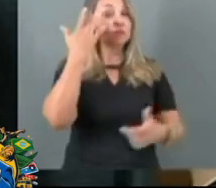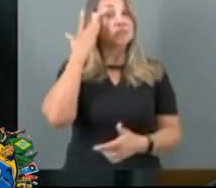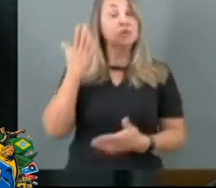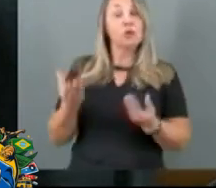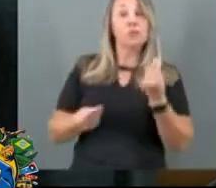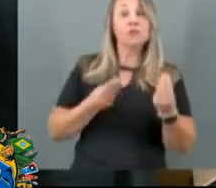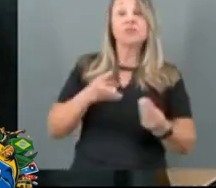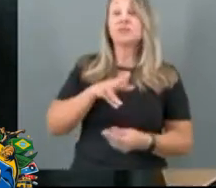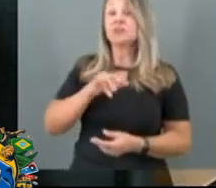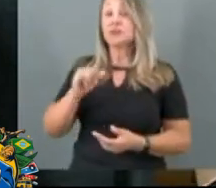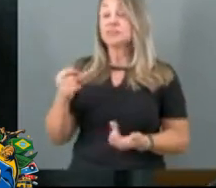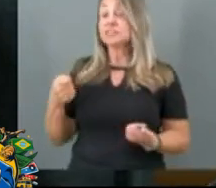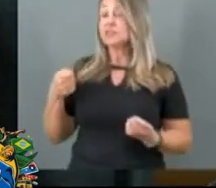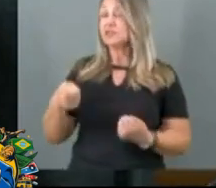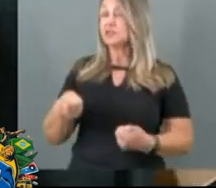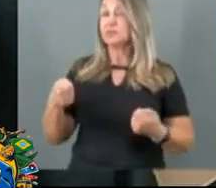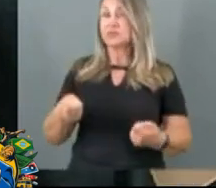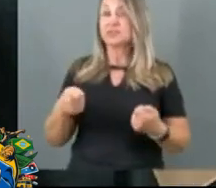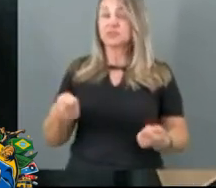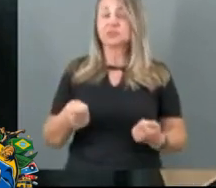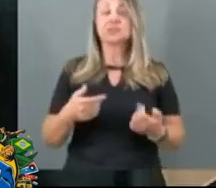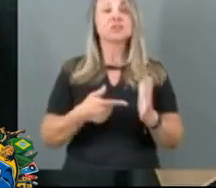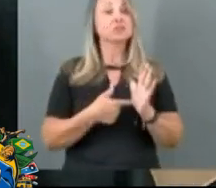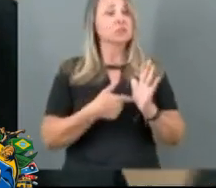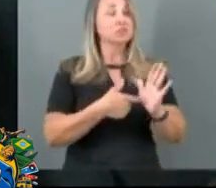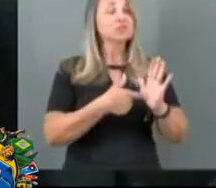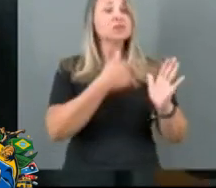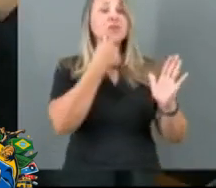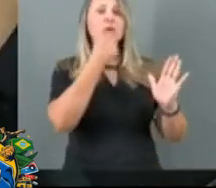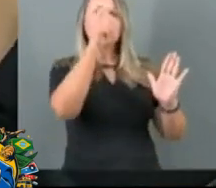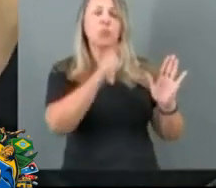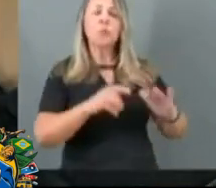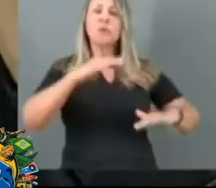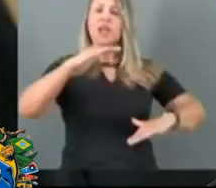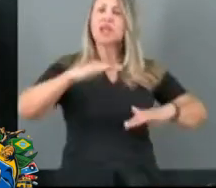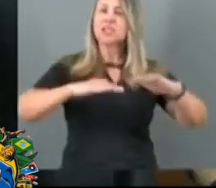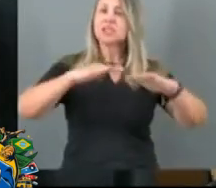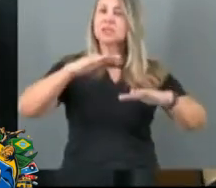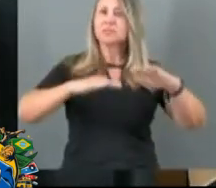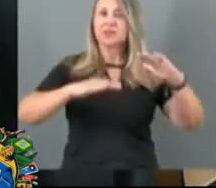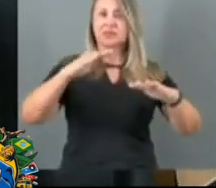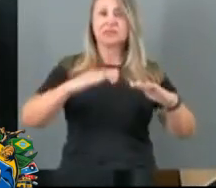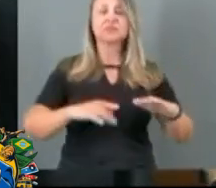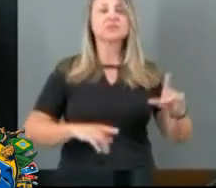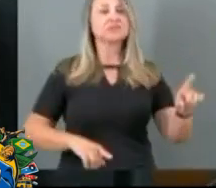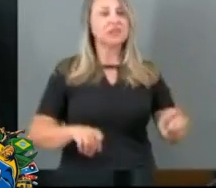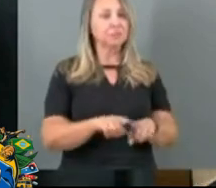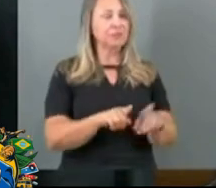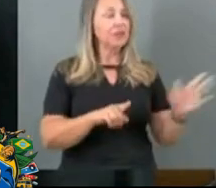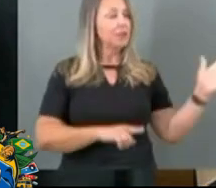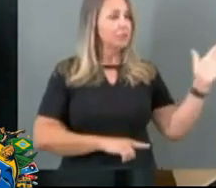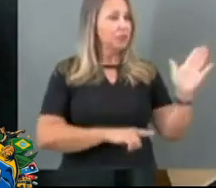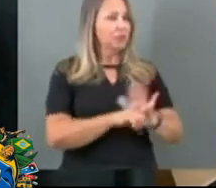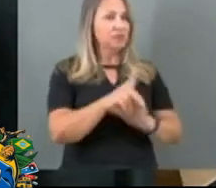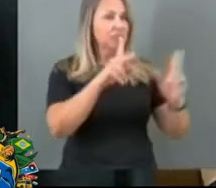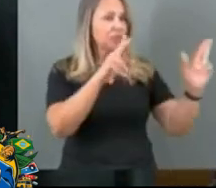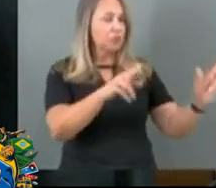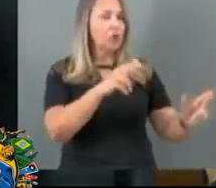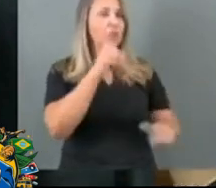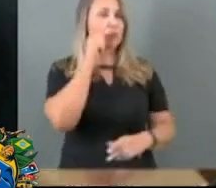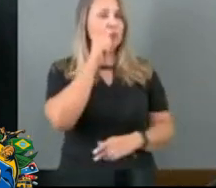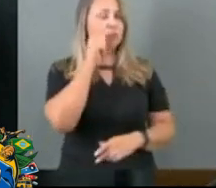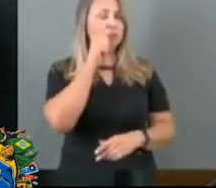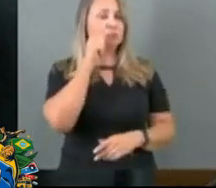pressões. O senhor tem se mostrado um homem equilibrado. Foi a mesma pergunta que a Soraya fez ali. O senhor é um homem